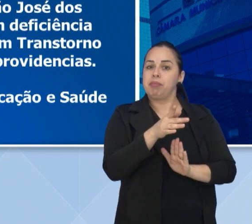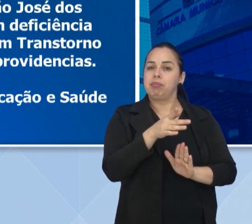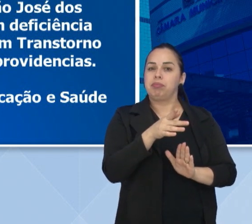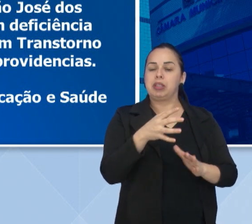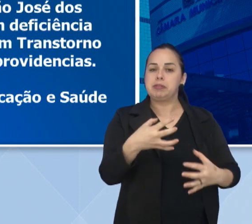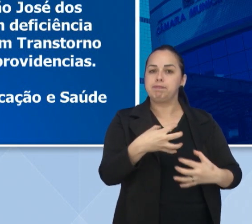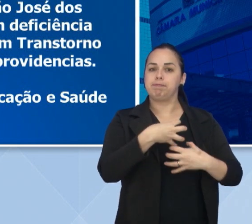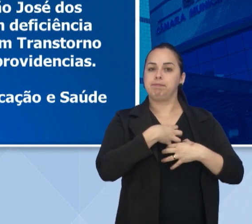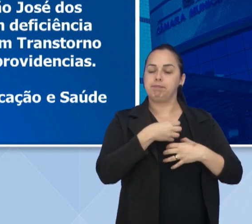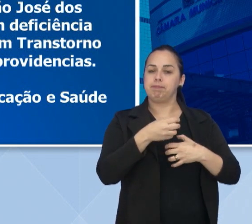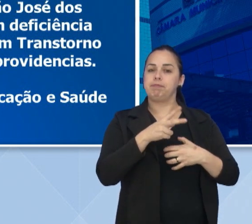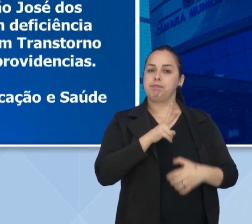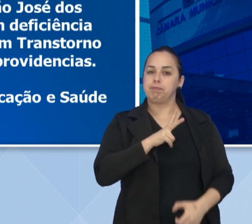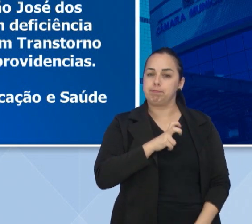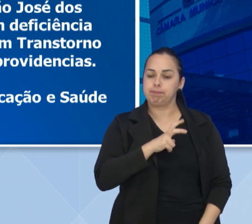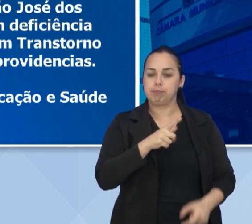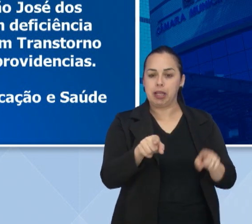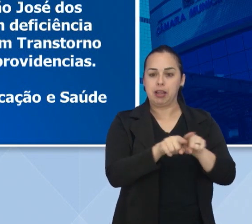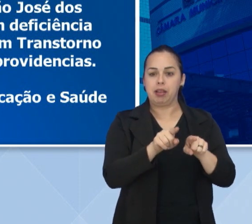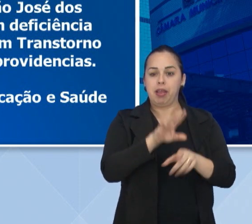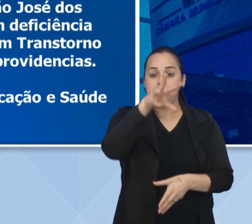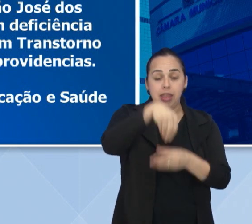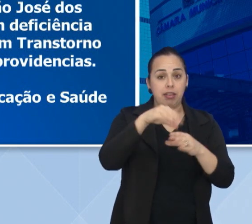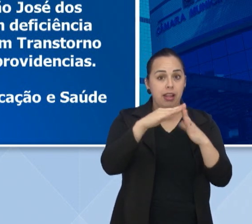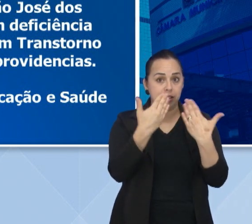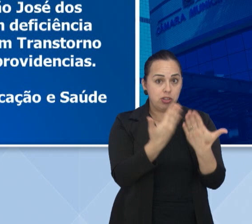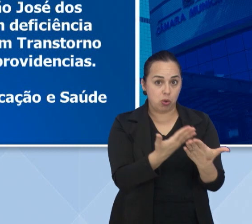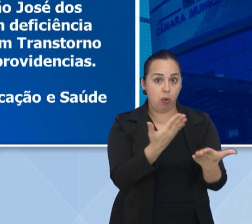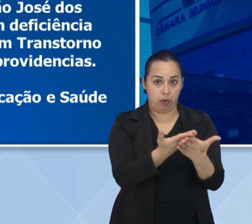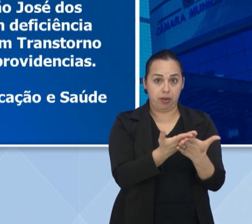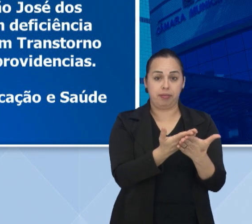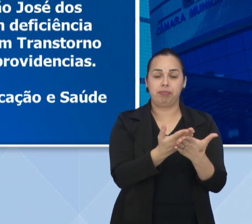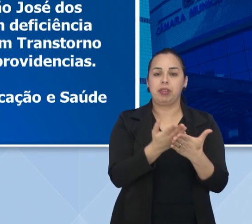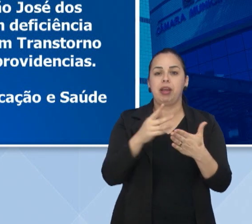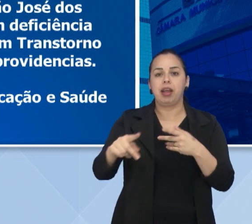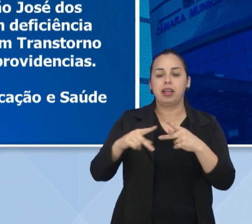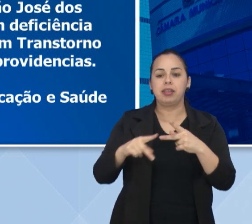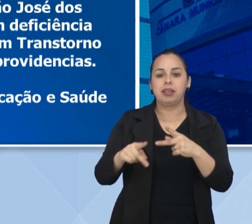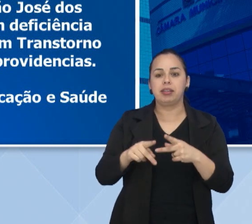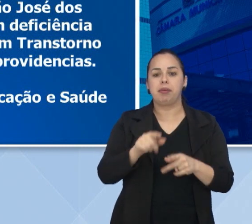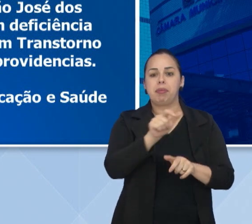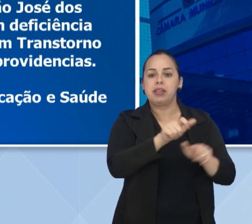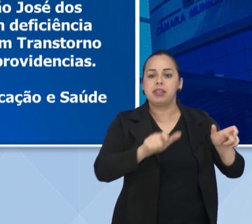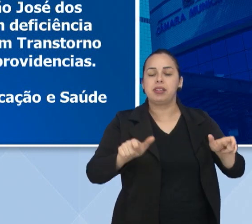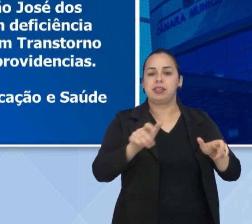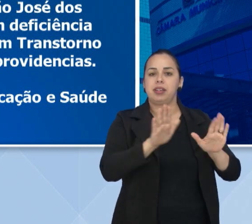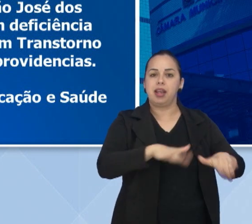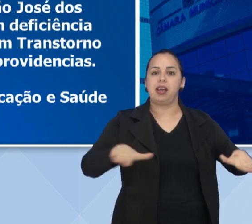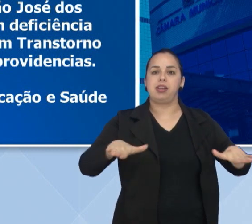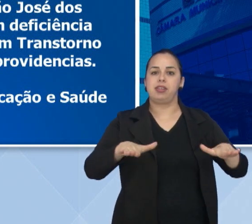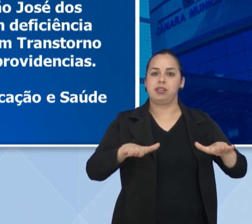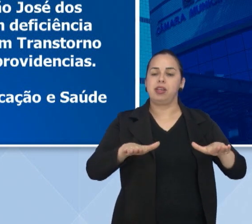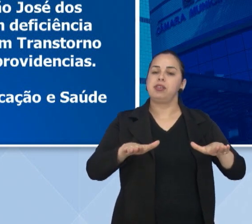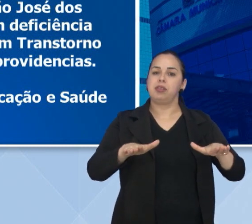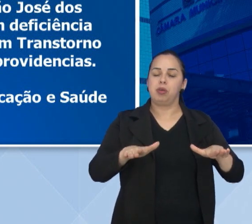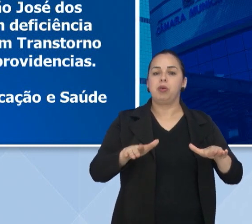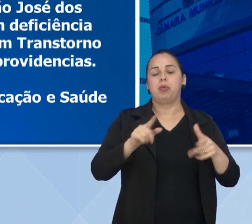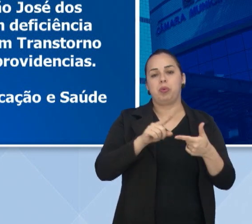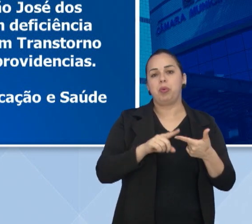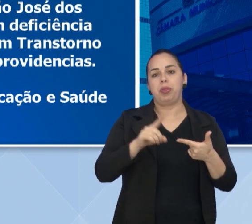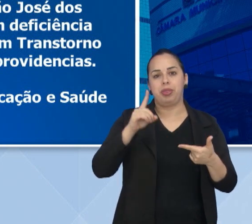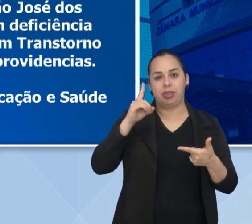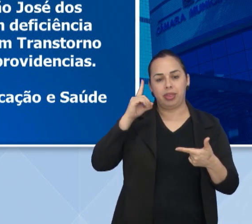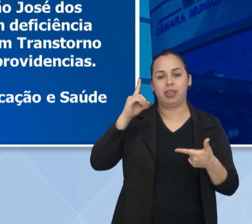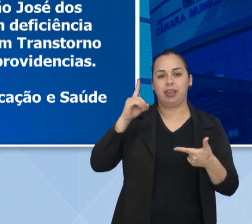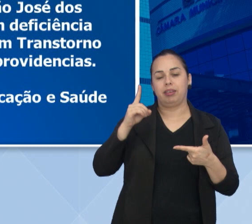de ensino, no âmbito do município de São José dos Campos, para as crianças e jovens com deficiência intelectual